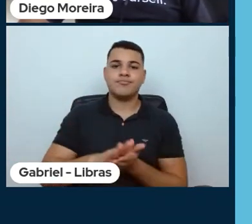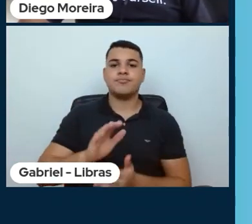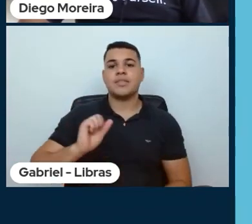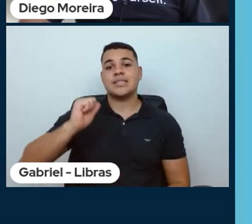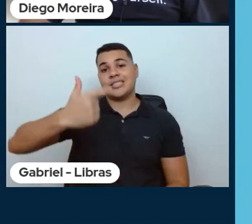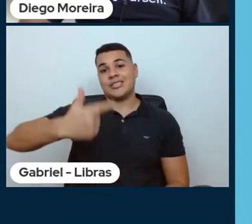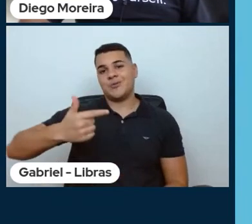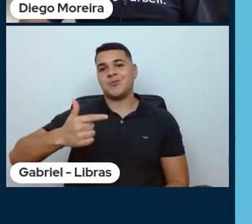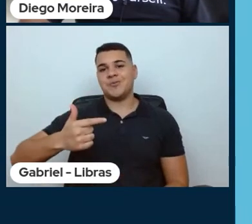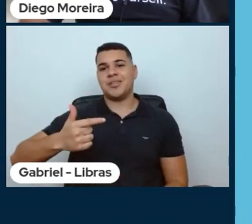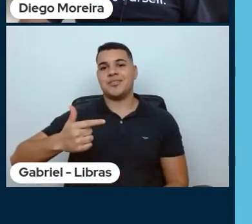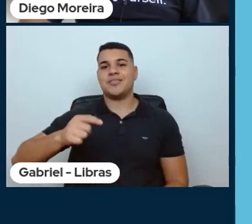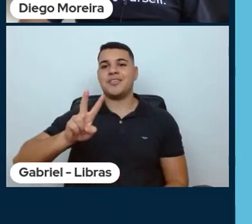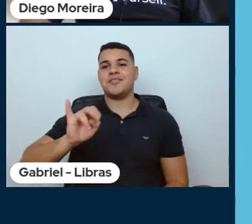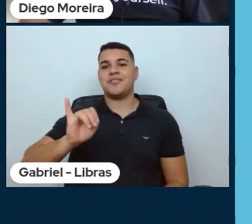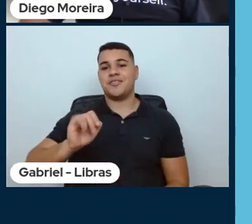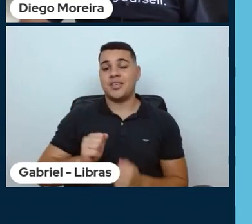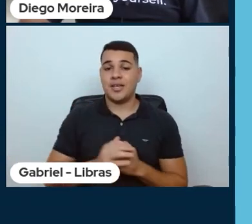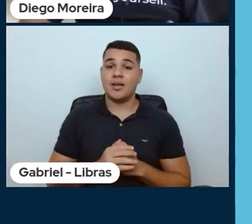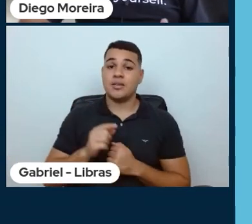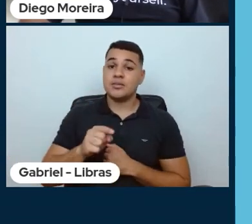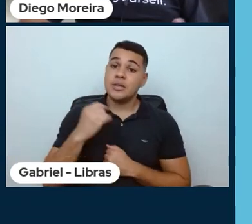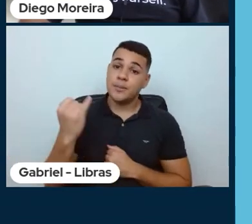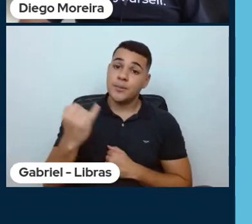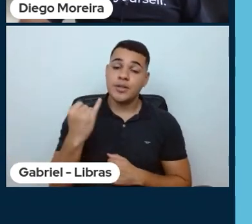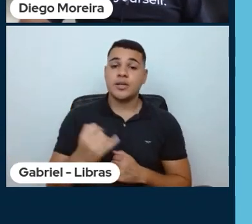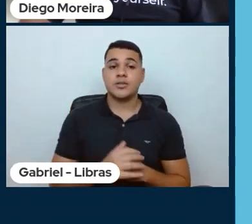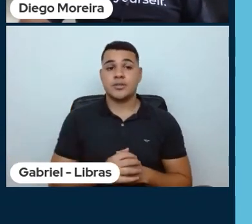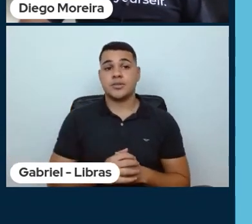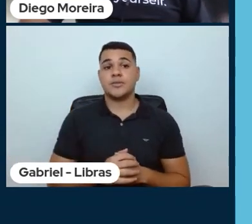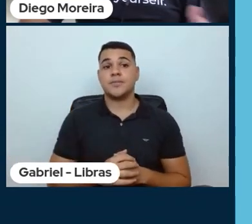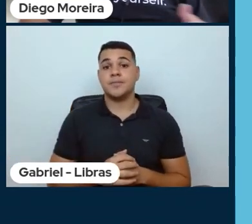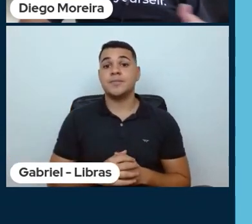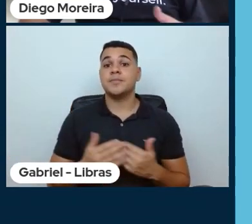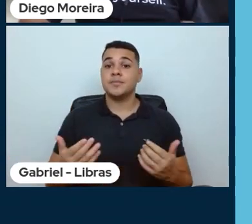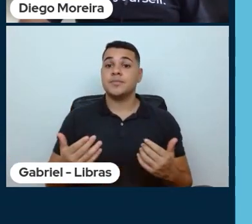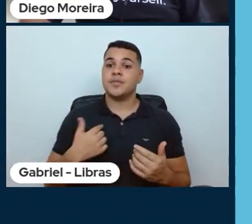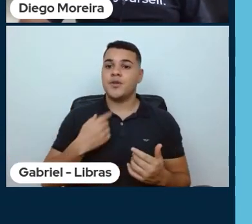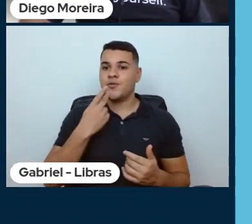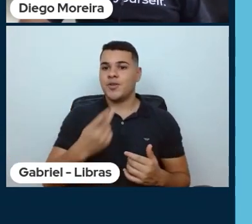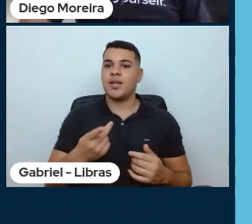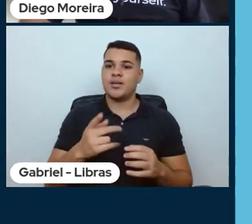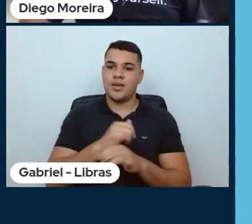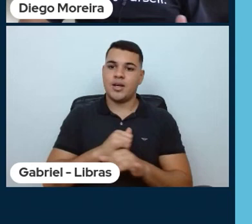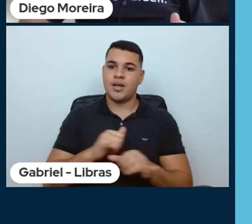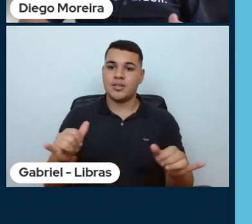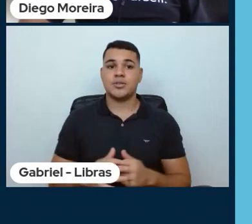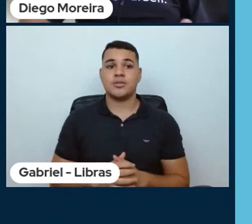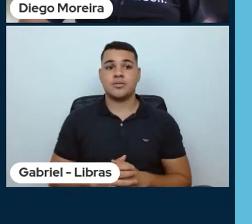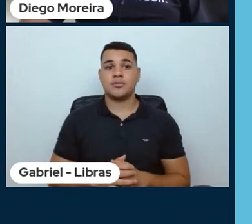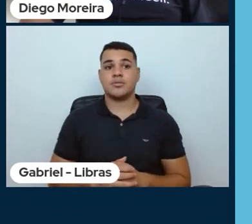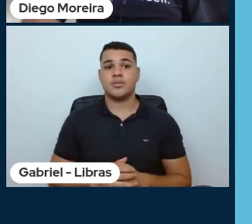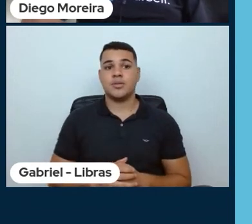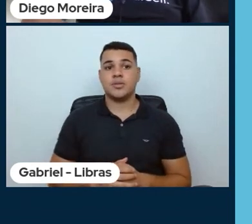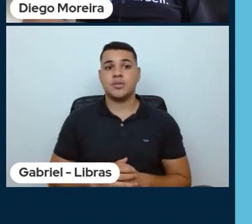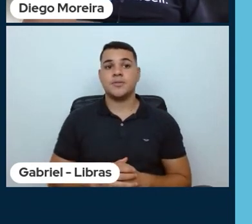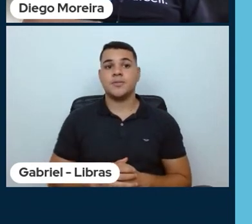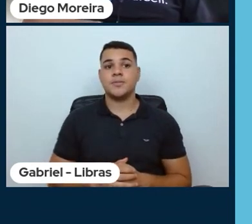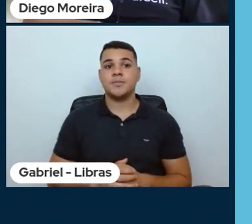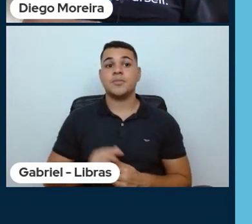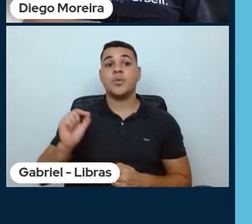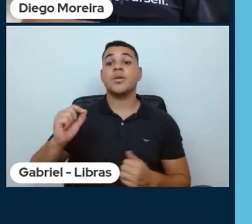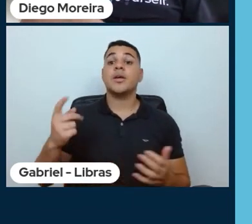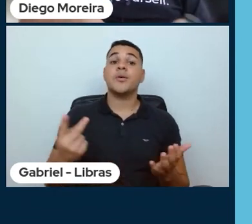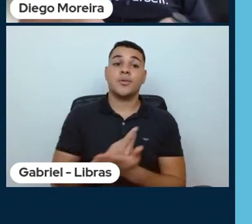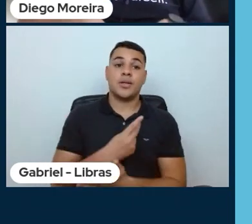importante, principalmente a gente falar, assim, de legado, né, os bots, assim, que eu comentei com vocês, que são de forma de navegação. O que que acontece com esses bots